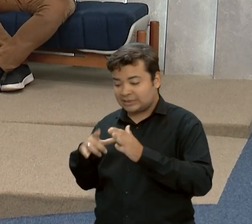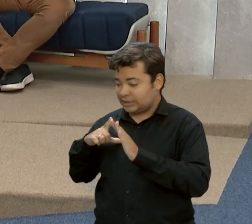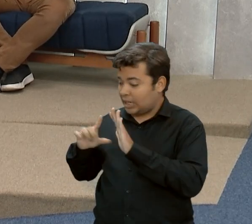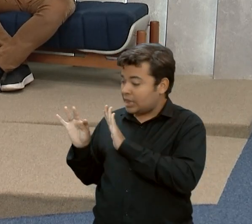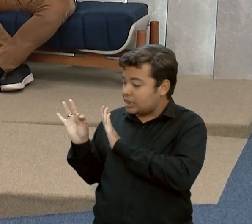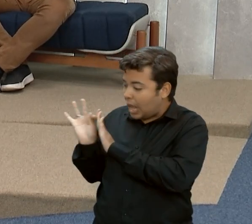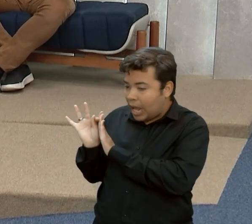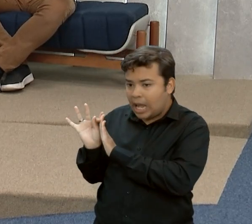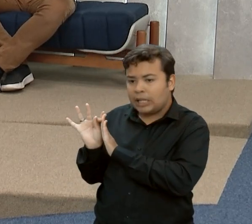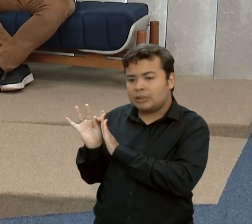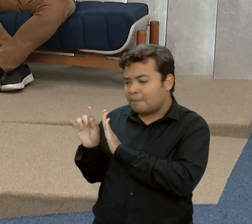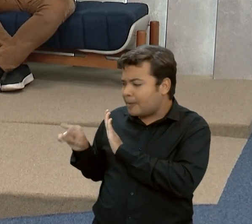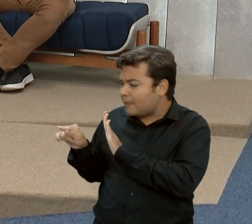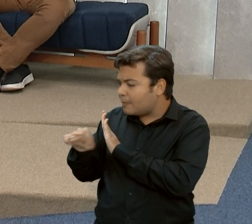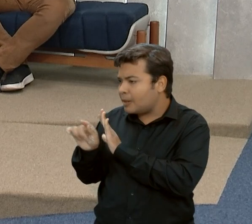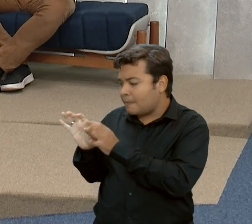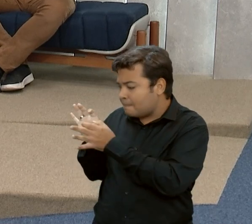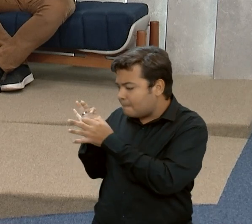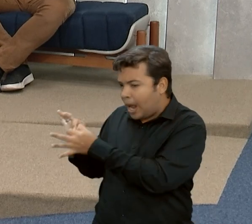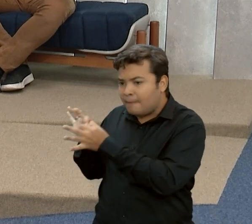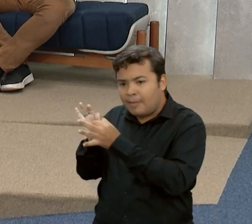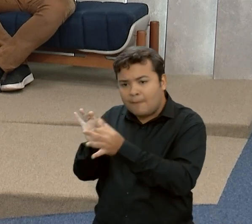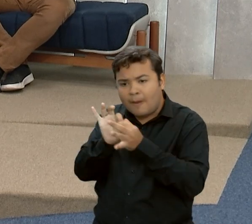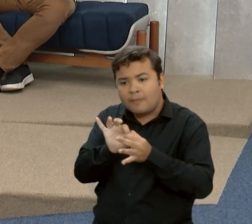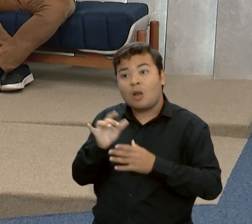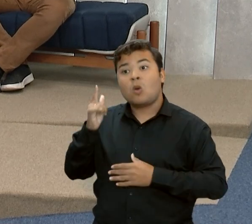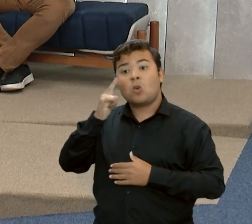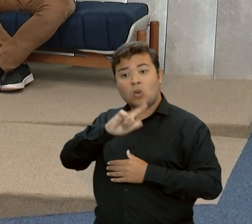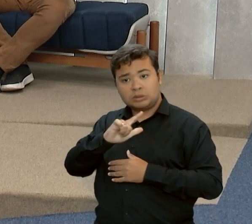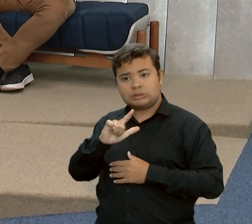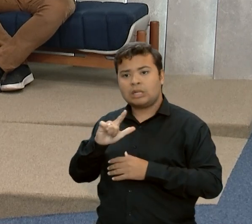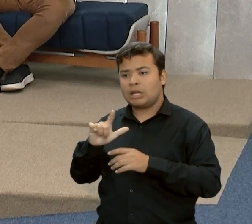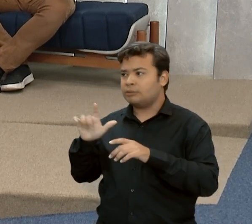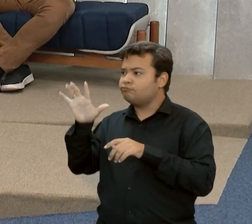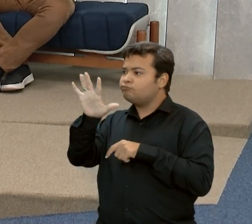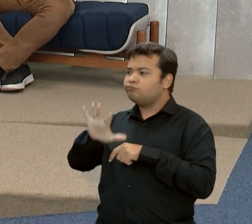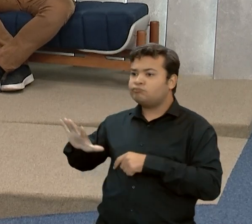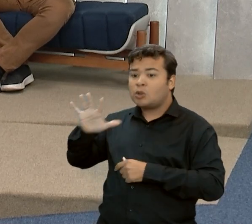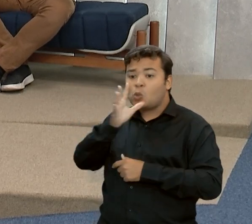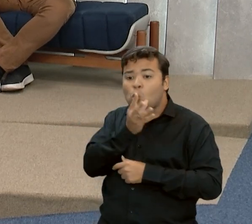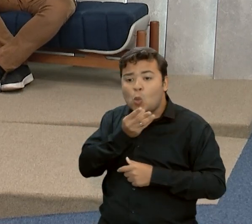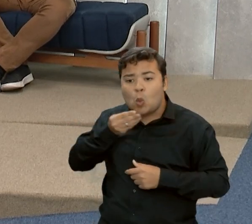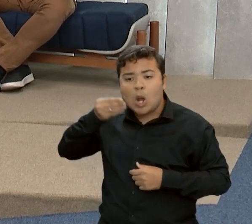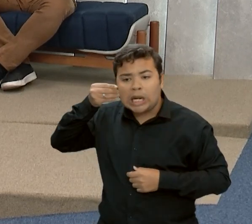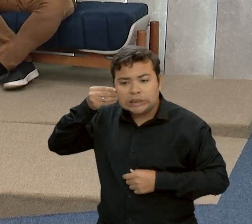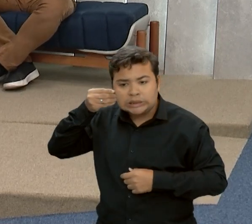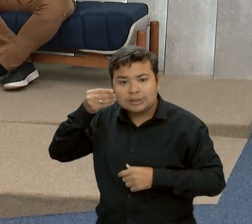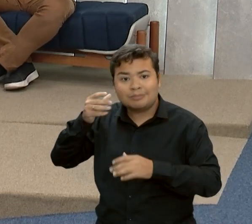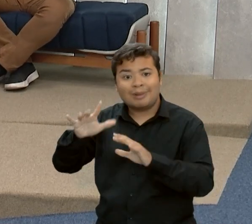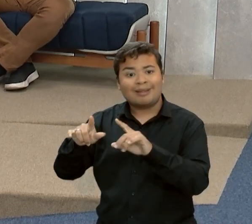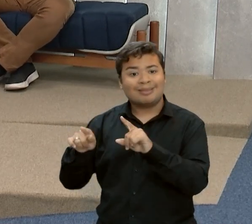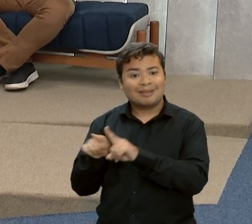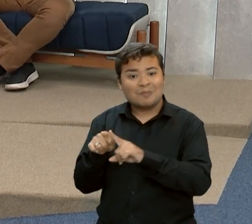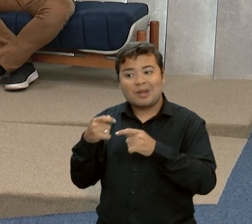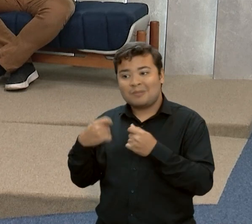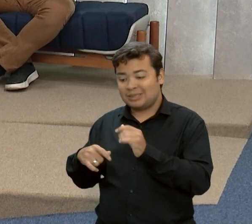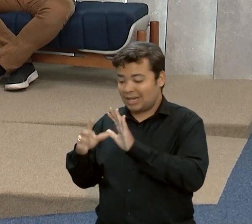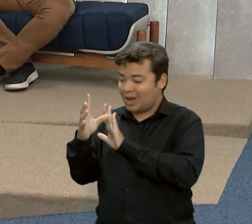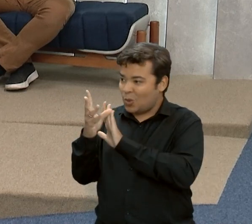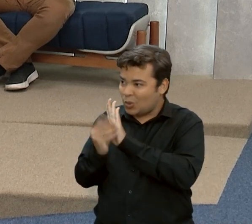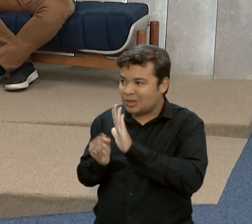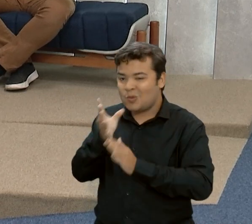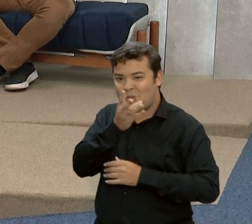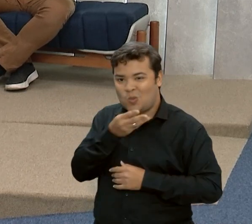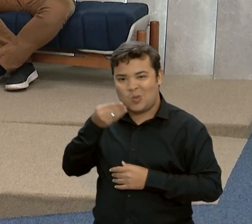gera toda essa imagem de qualidade, é preciso ter também conteúdos de qualidade, né? E aí no momento que o senhor